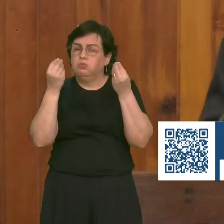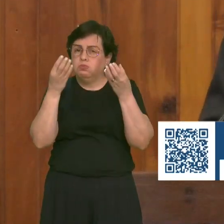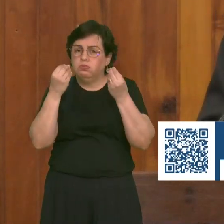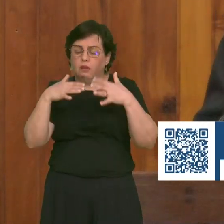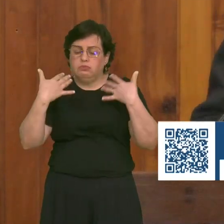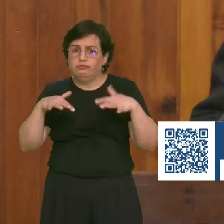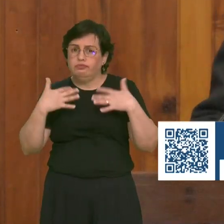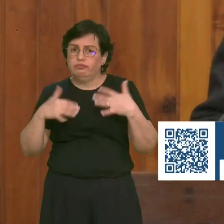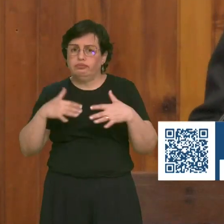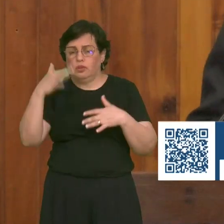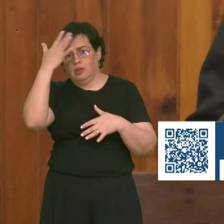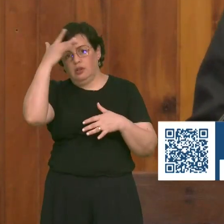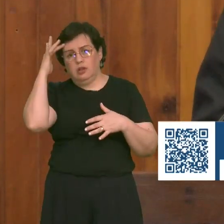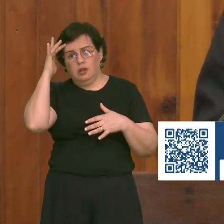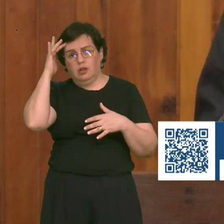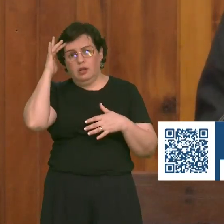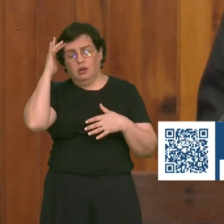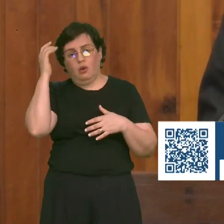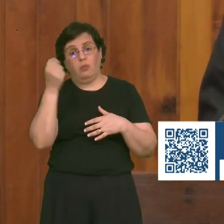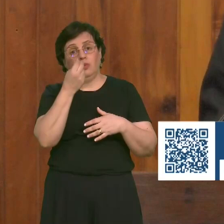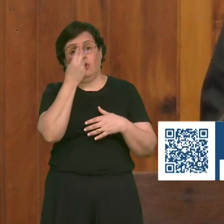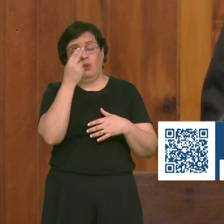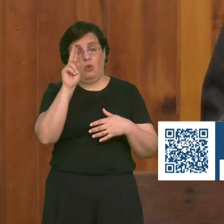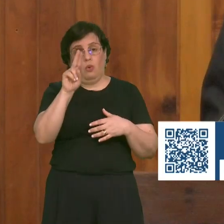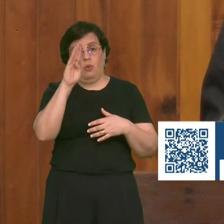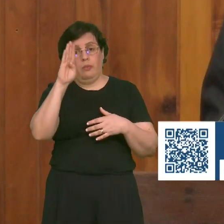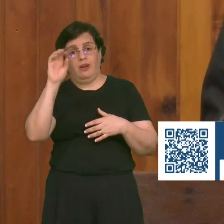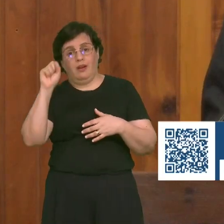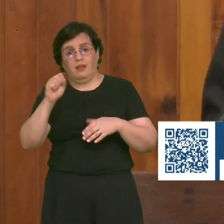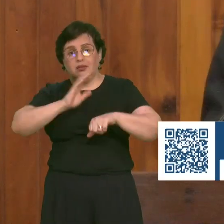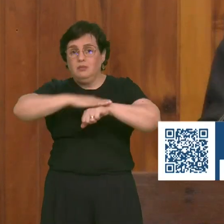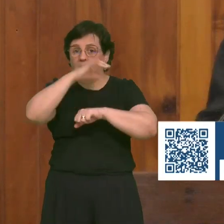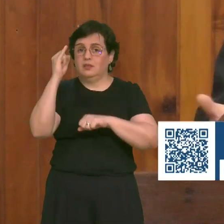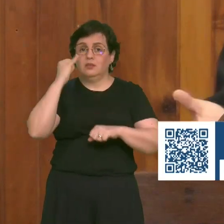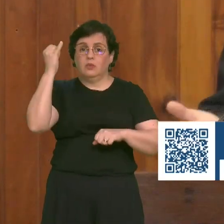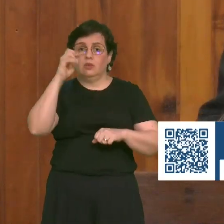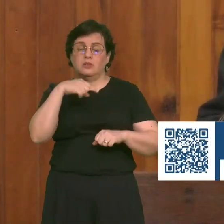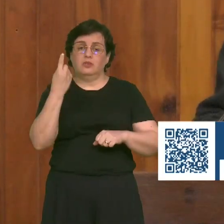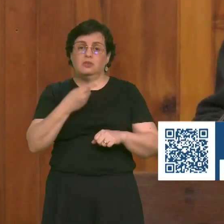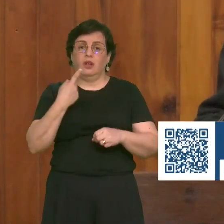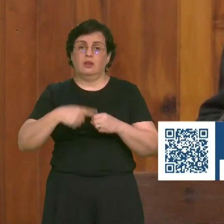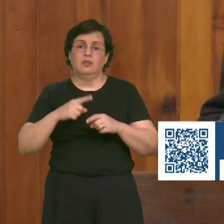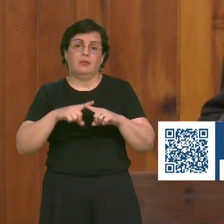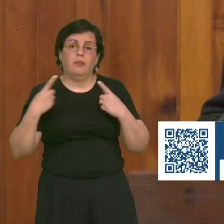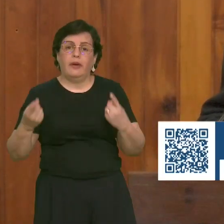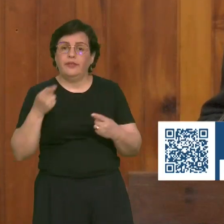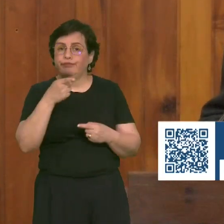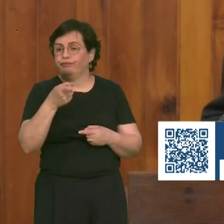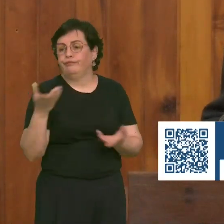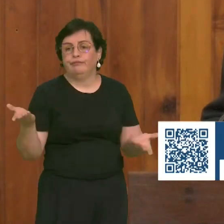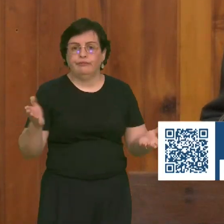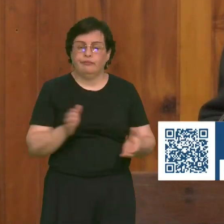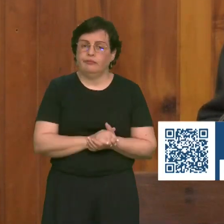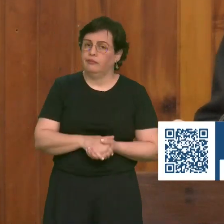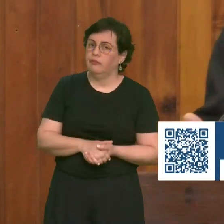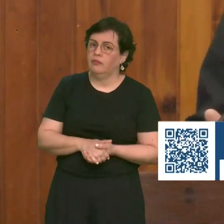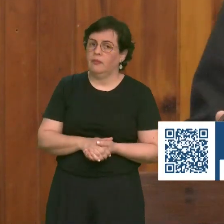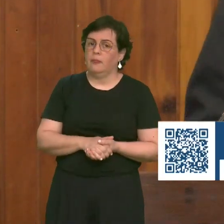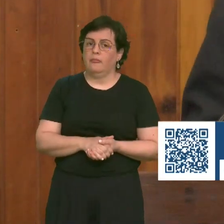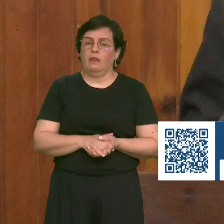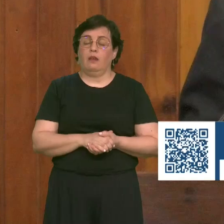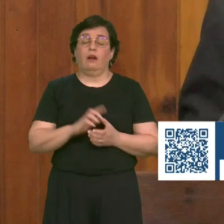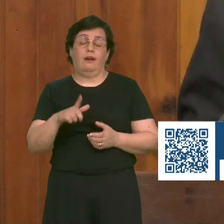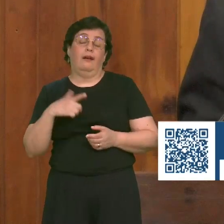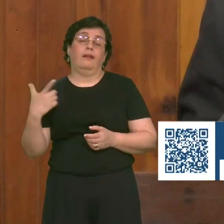sul é uma das UBS mais importantes que nós temos na nossa cidade e tá nessa situação que